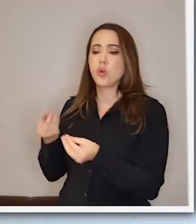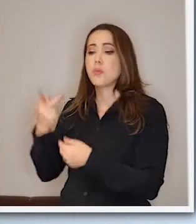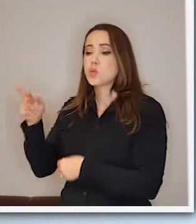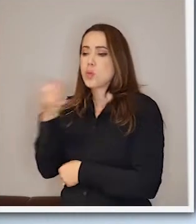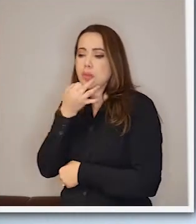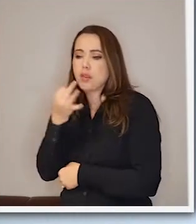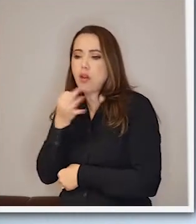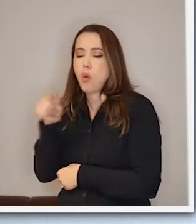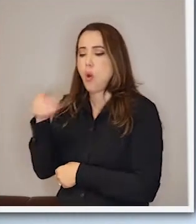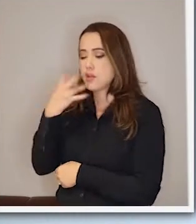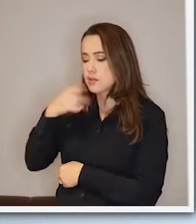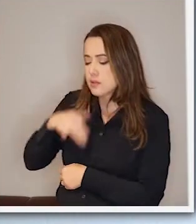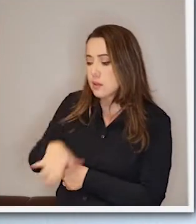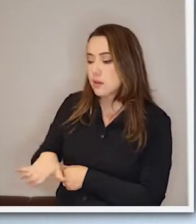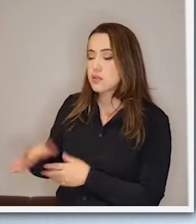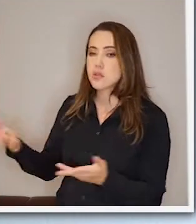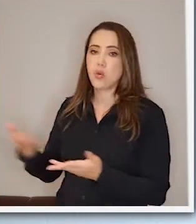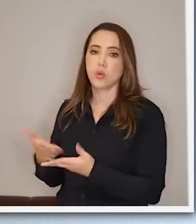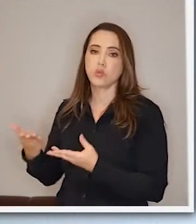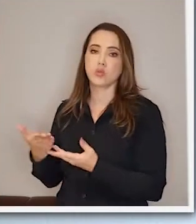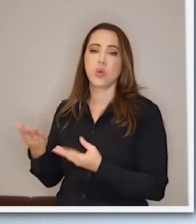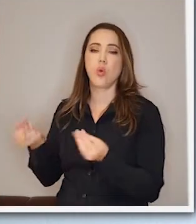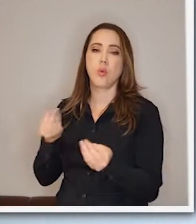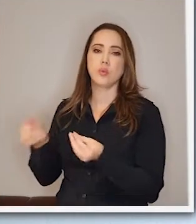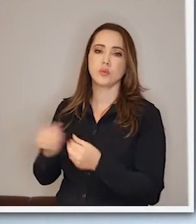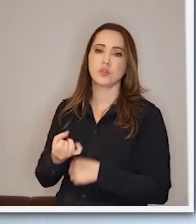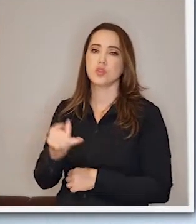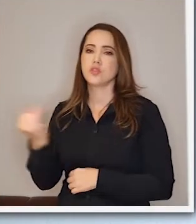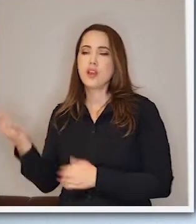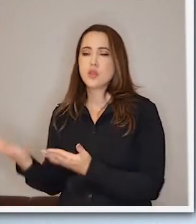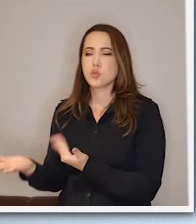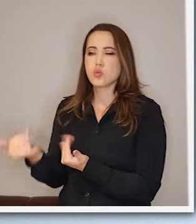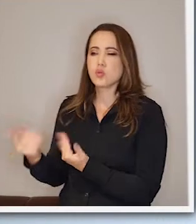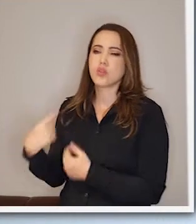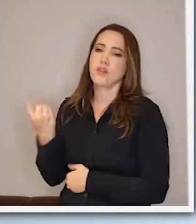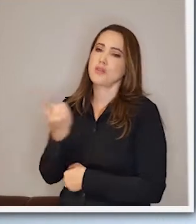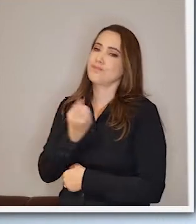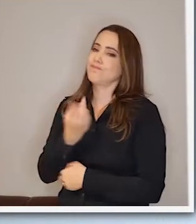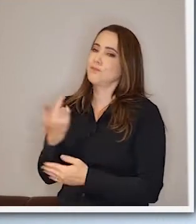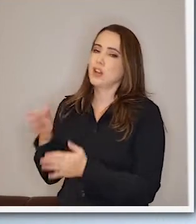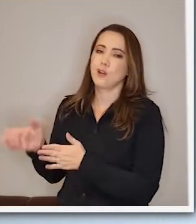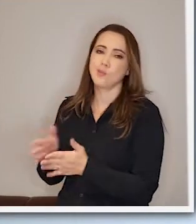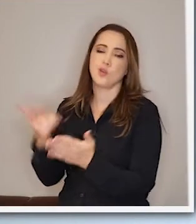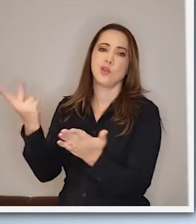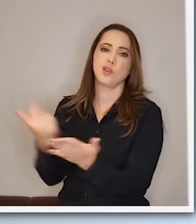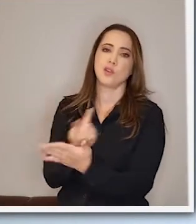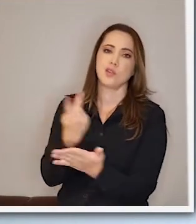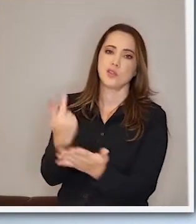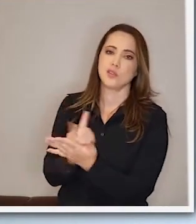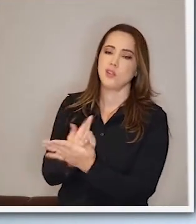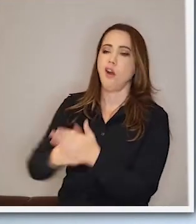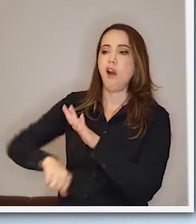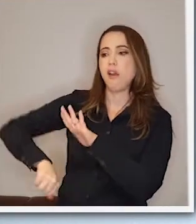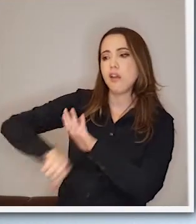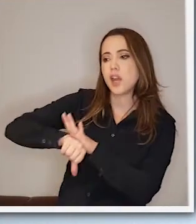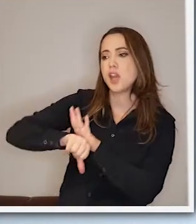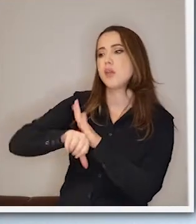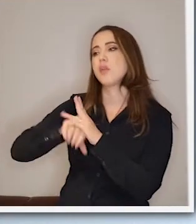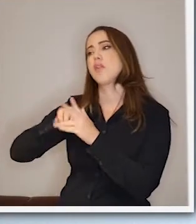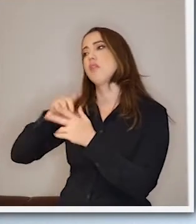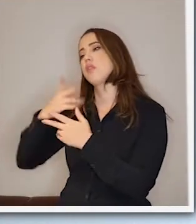que é a tua opinião, assim, que você vê hoje nesse caso, dessas tantos jovens que a gente perde aí para pobreza, para